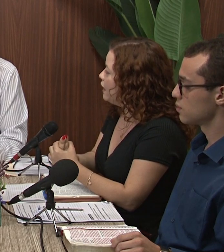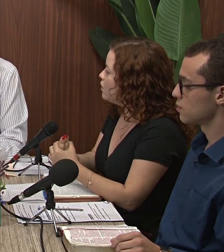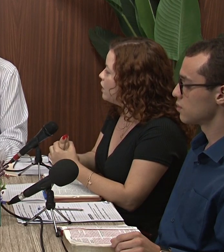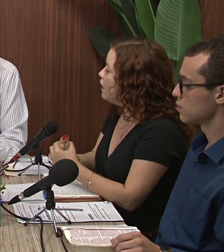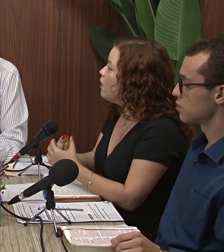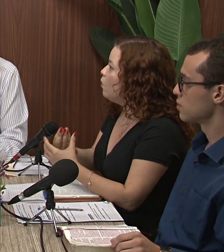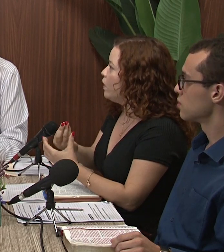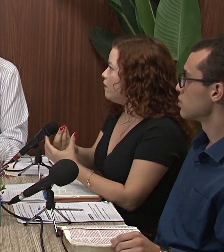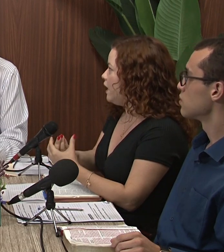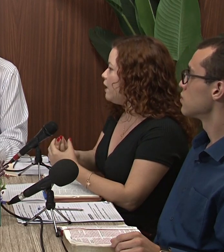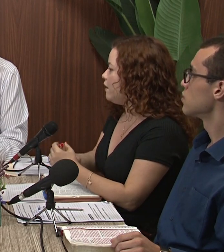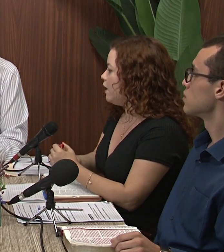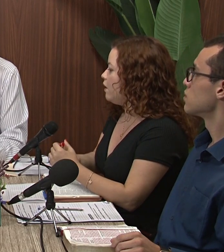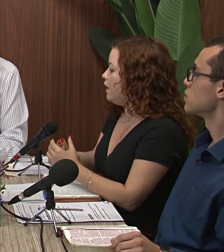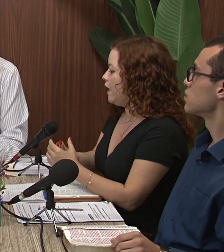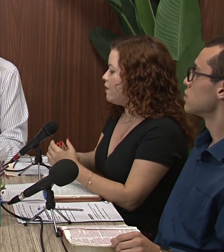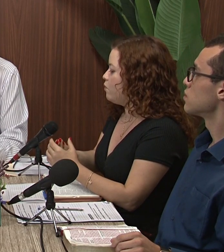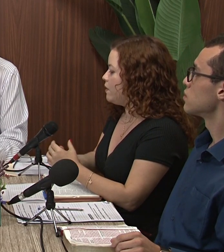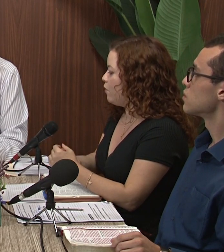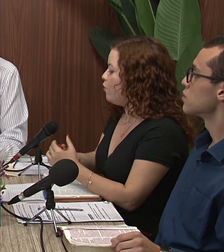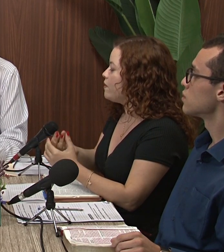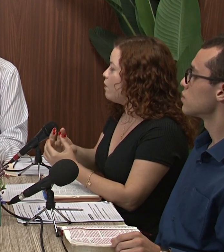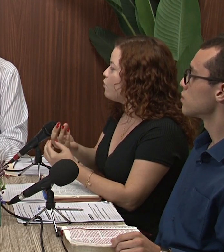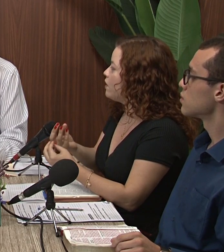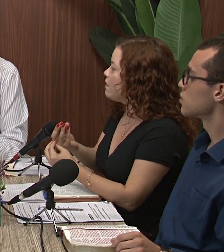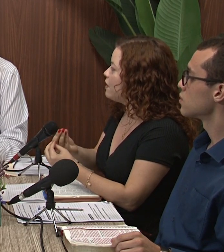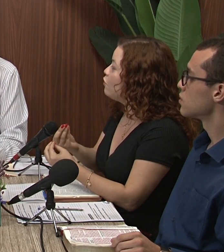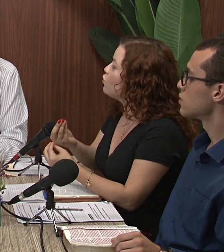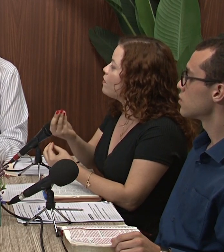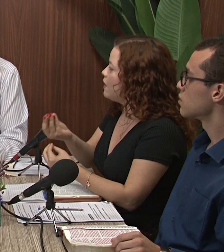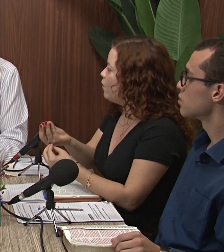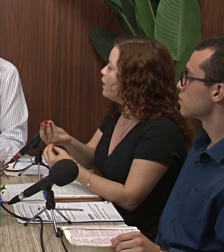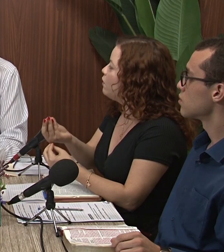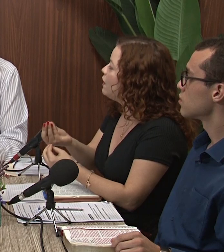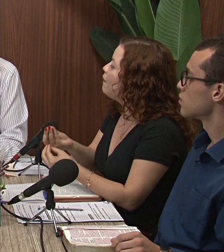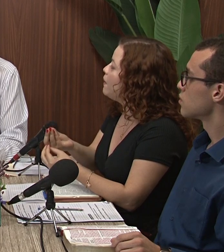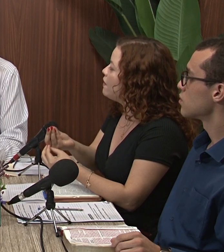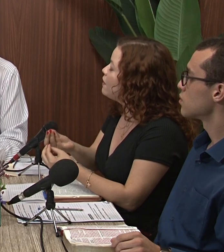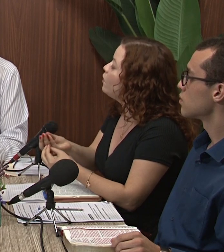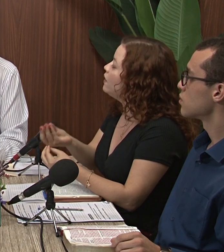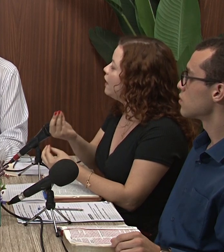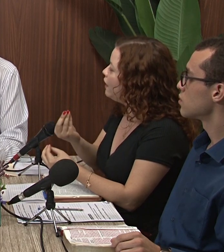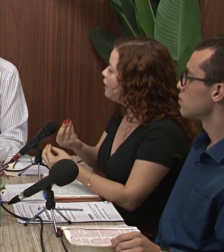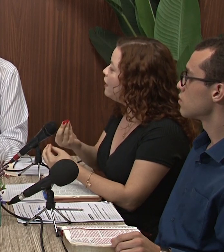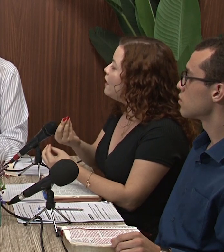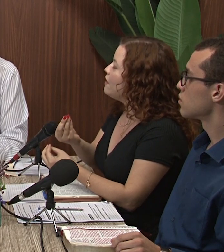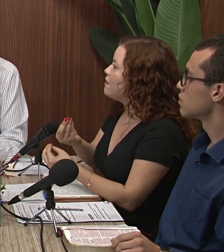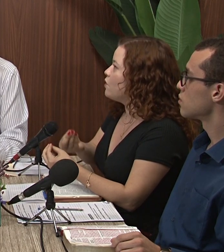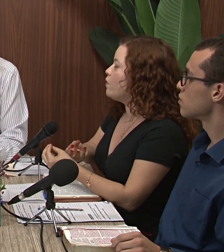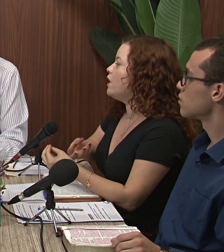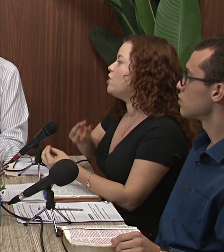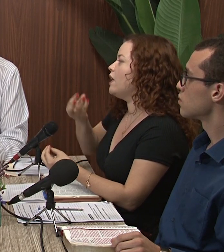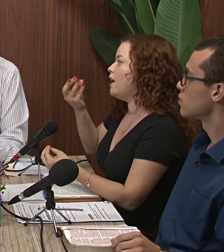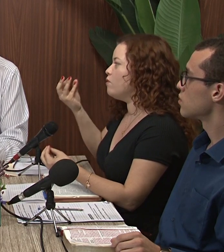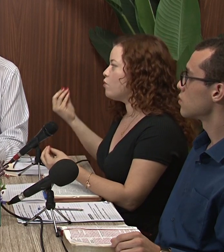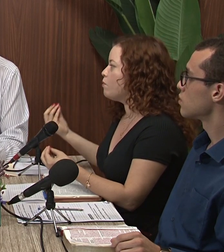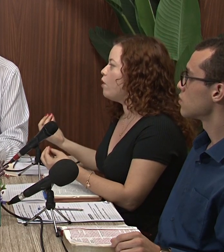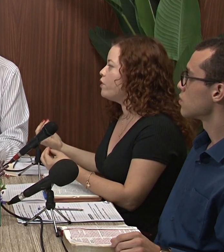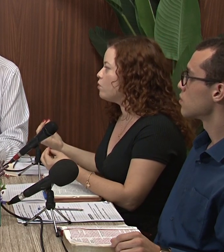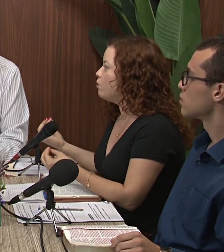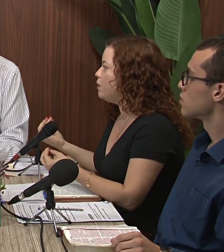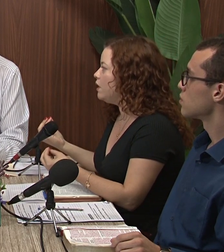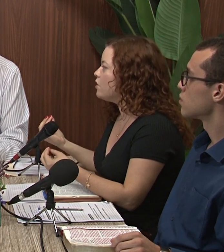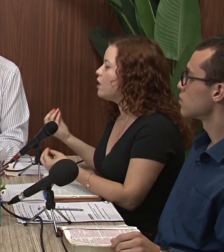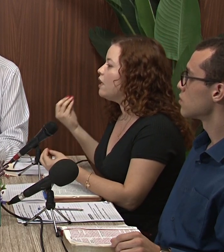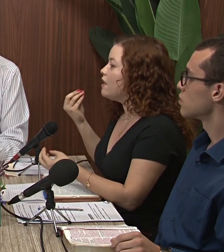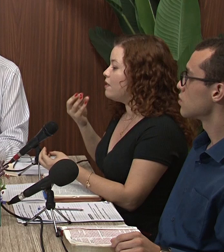da igreja, né? O que tem que ter na casa do Senhor são os utensílios do Senhor. Então Neemias, ele ordena que sejam retirados os móveis